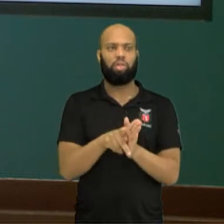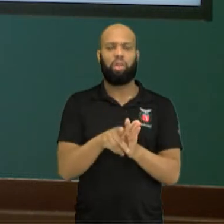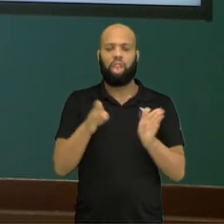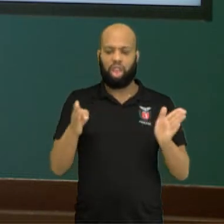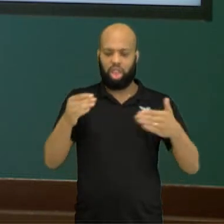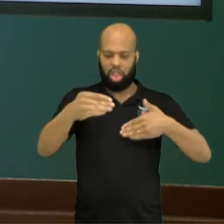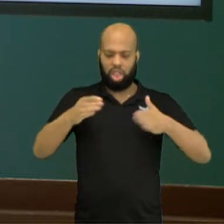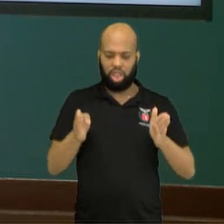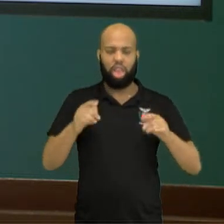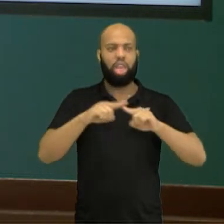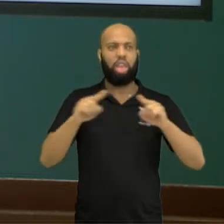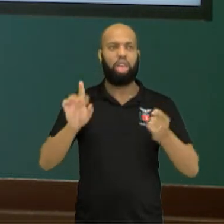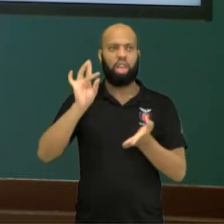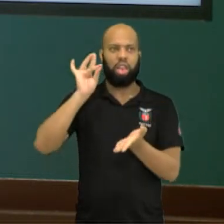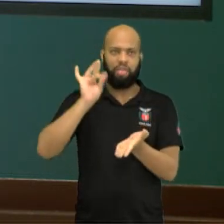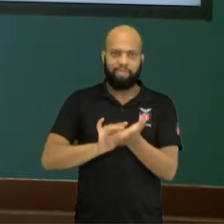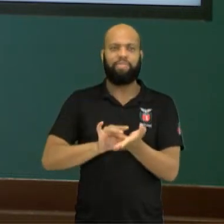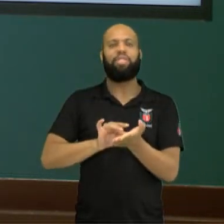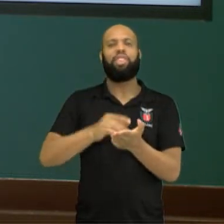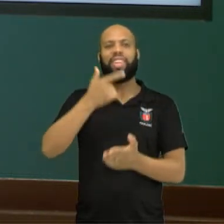o queijo,